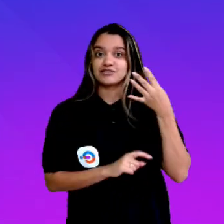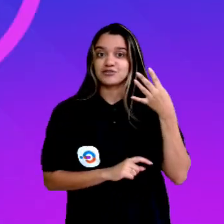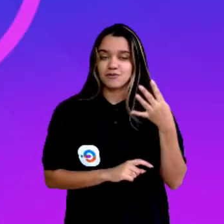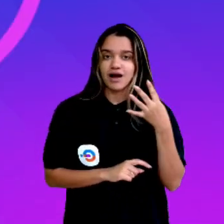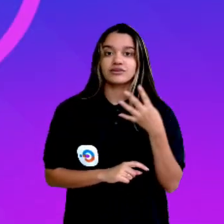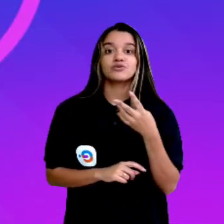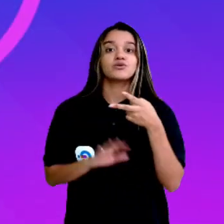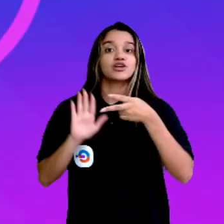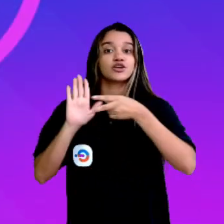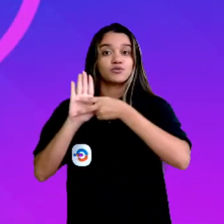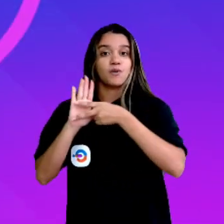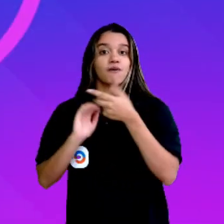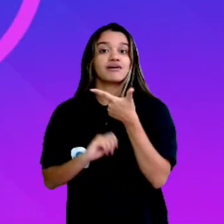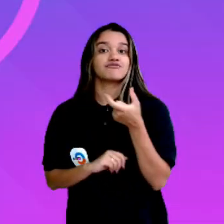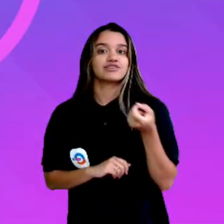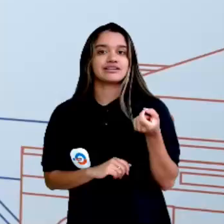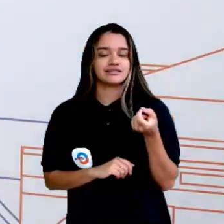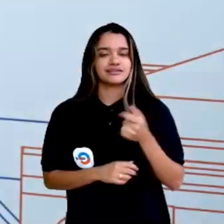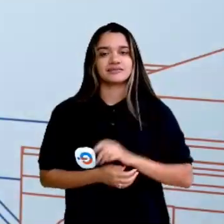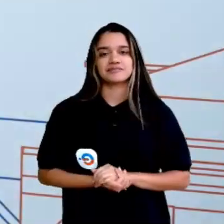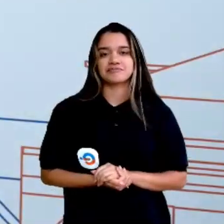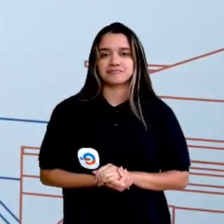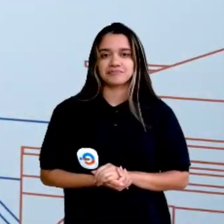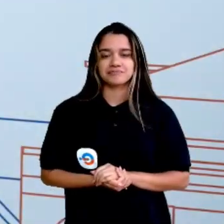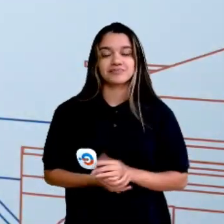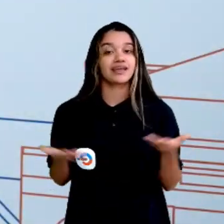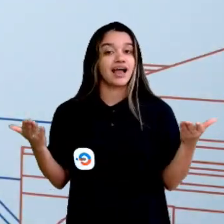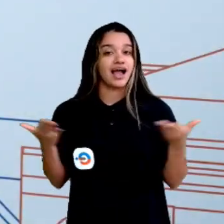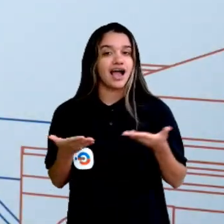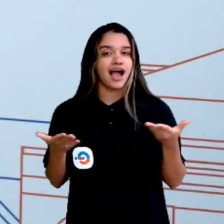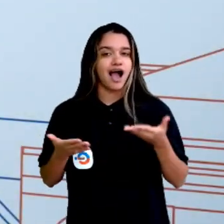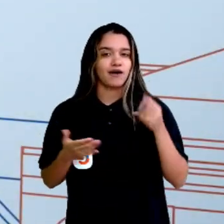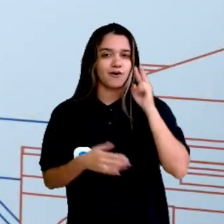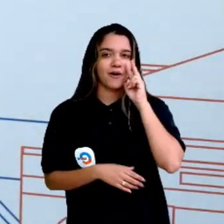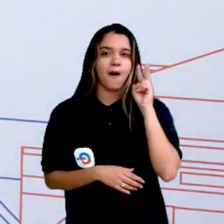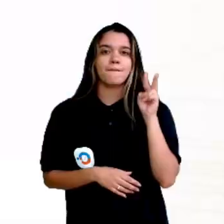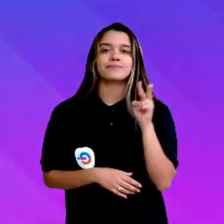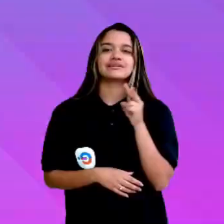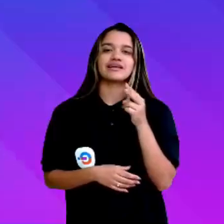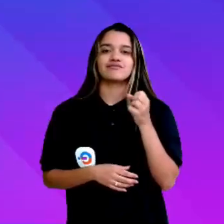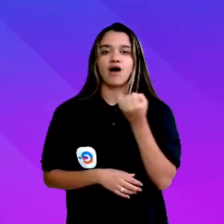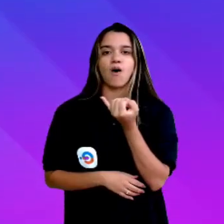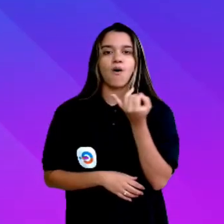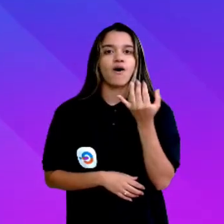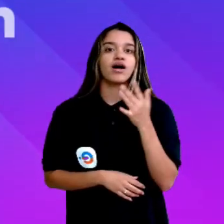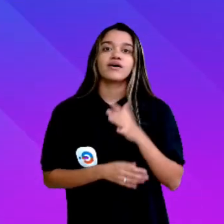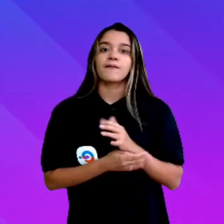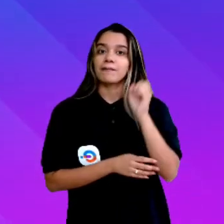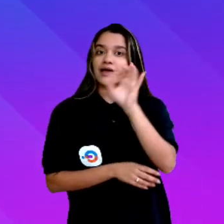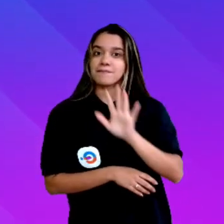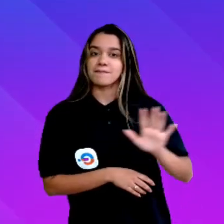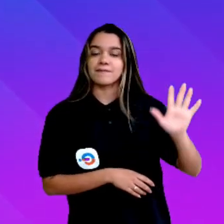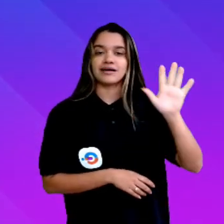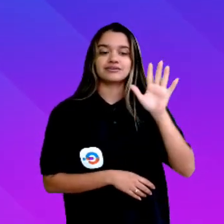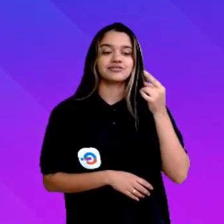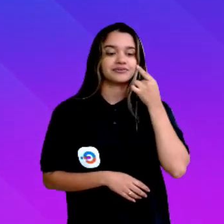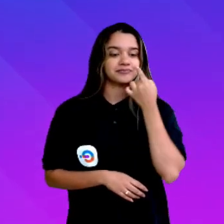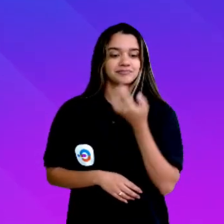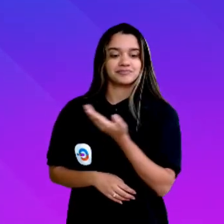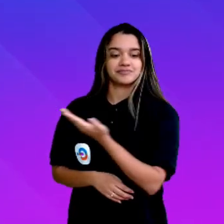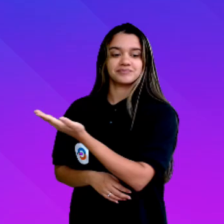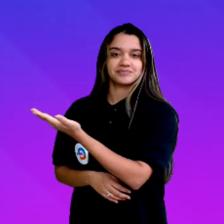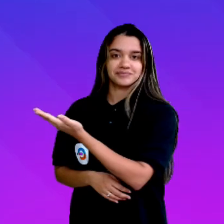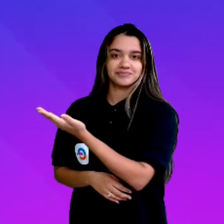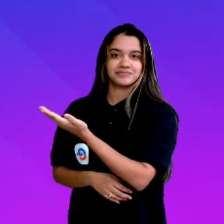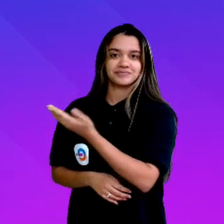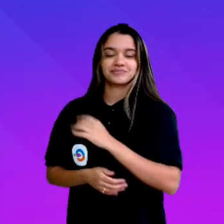é igual a 20 metros. Agora, vamos observar essa outra aqui. Já nessa figura, a medida do